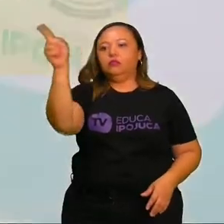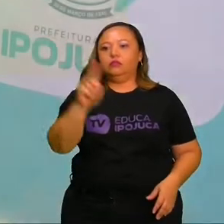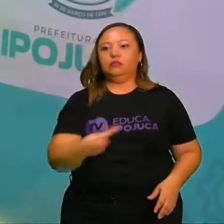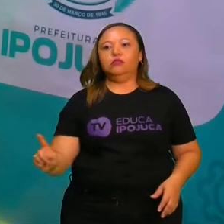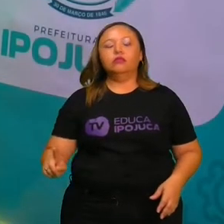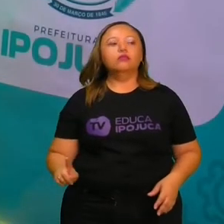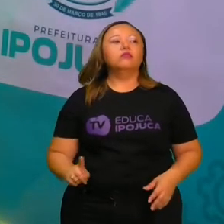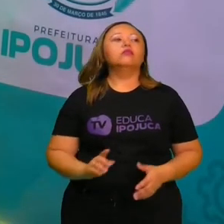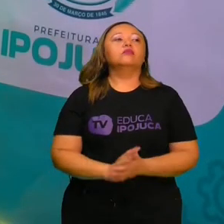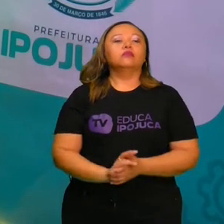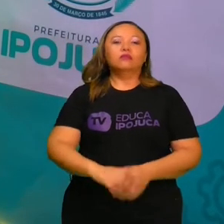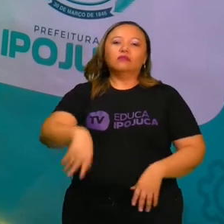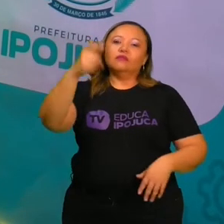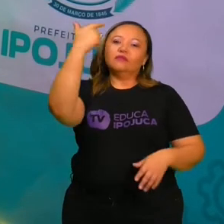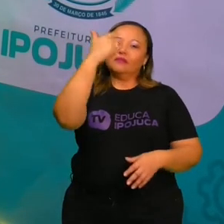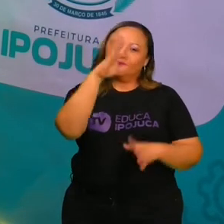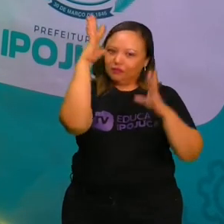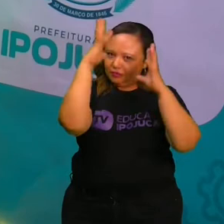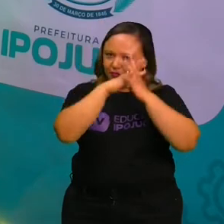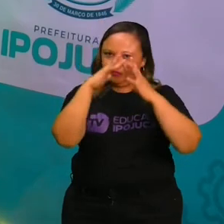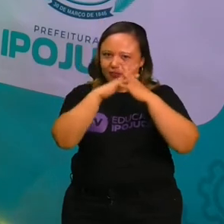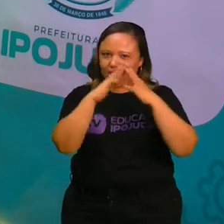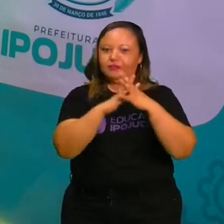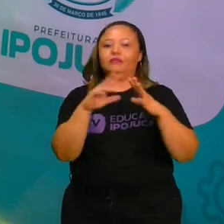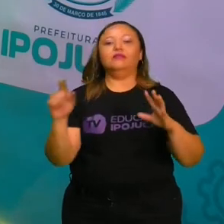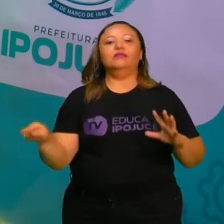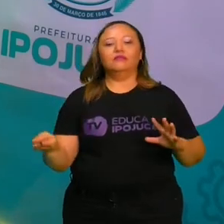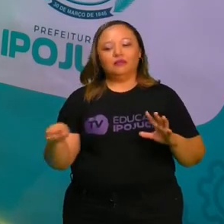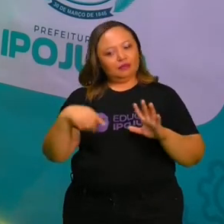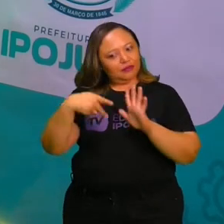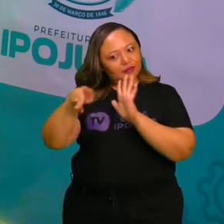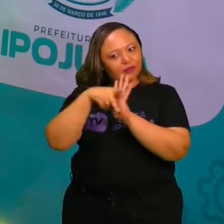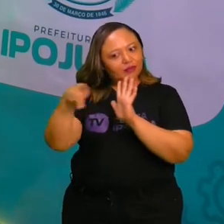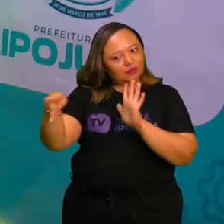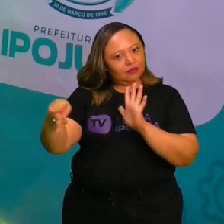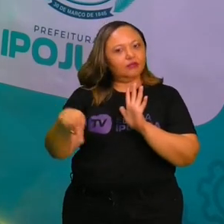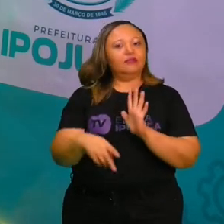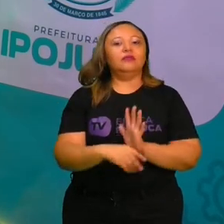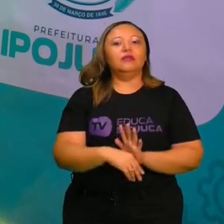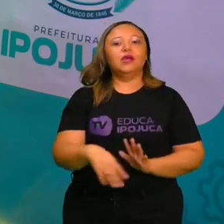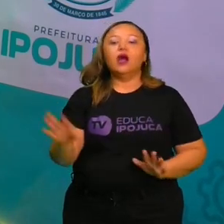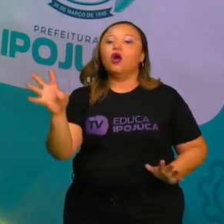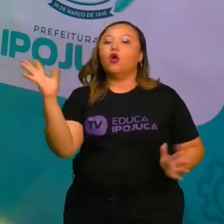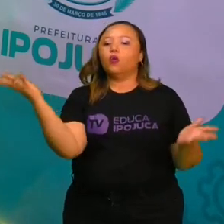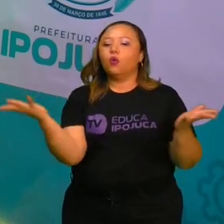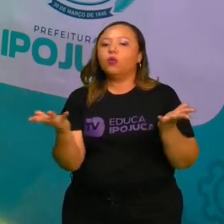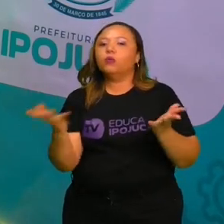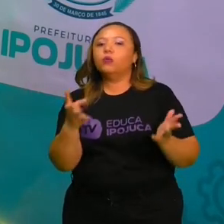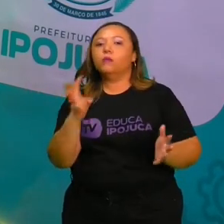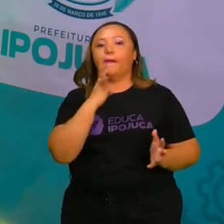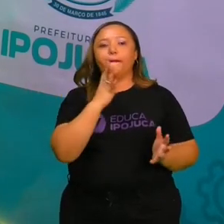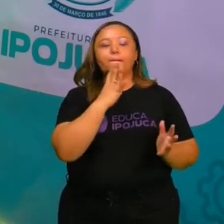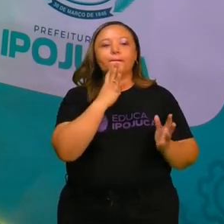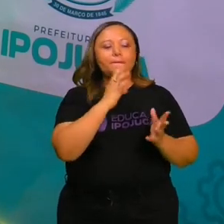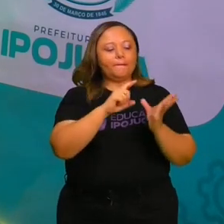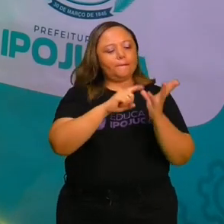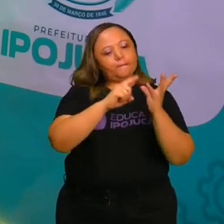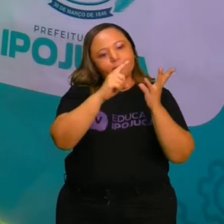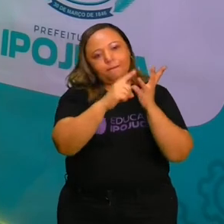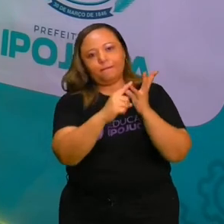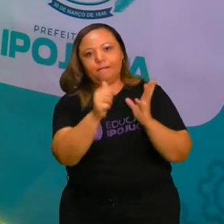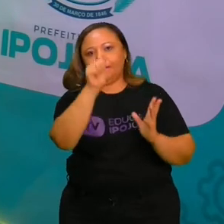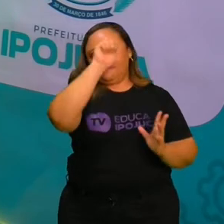Olha, são as consoantes. Então, e vamos conhecer também as vogais.